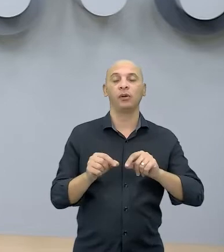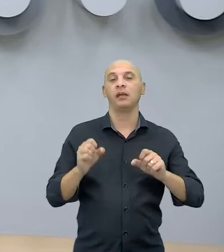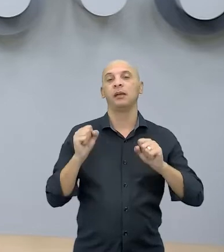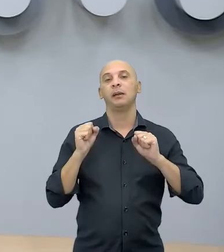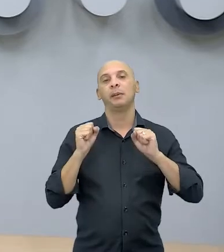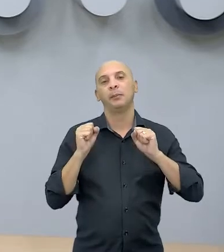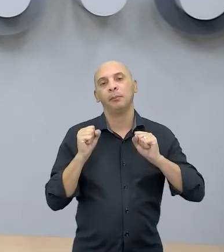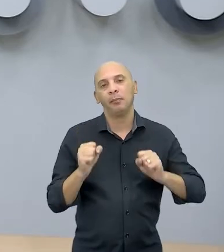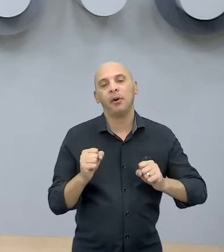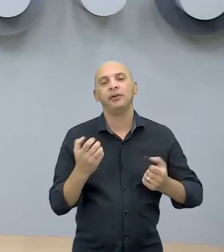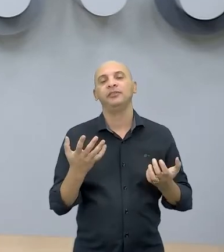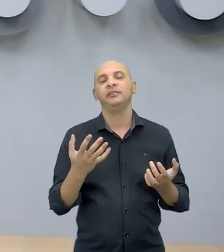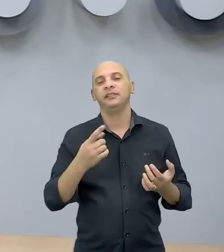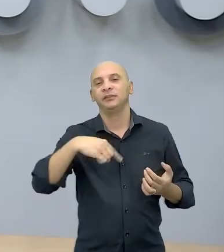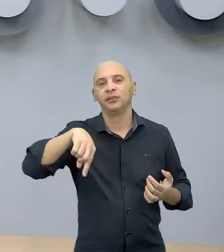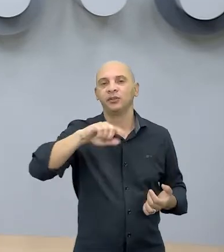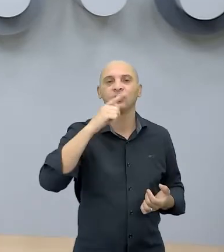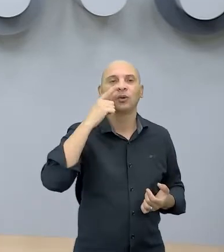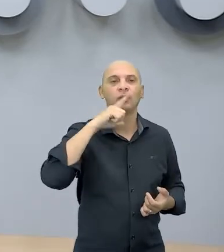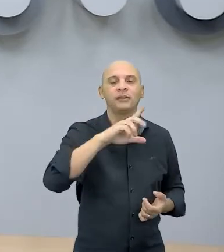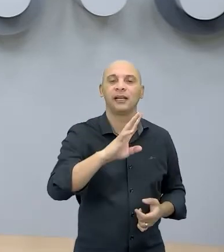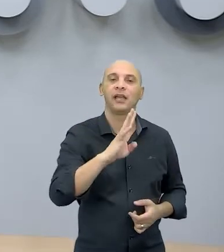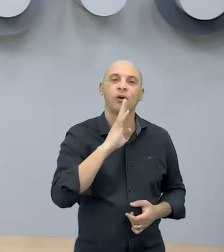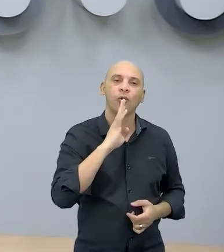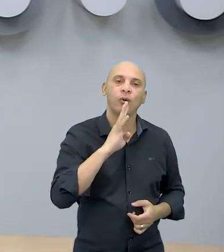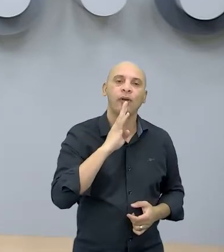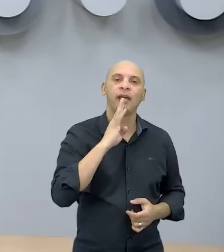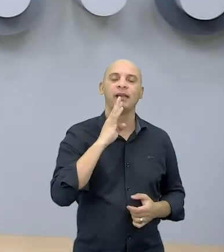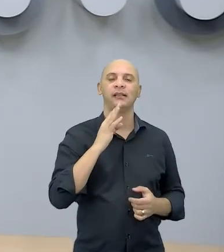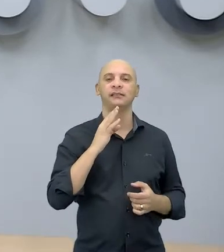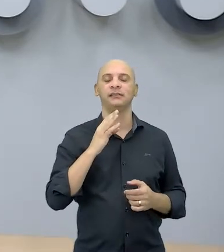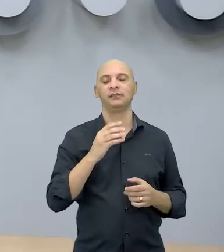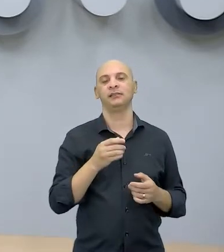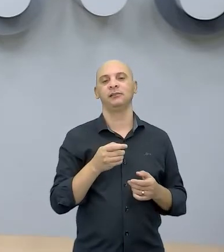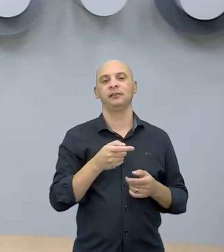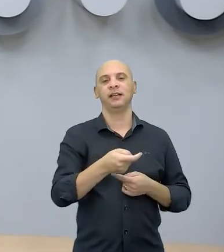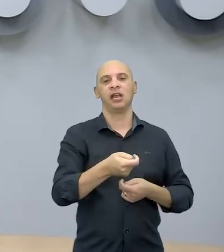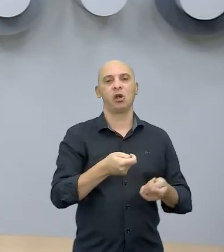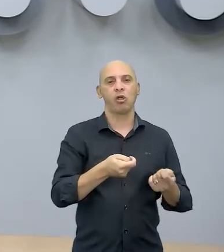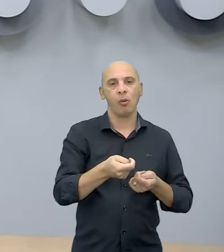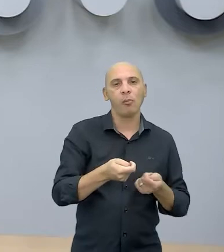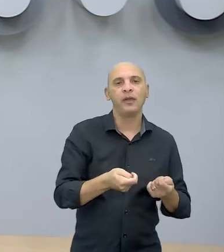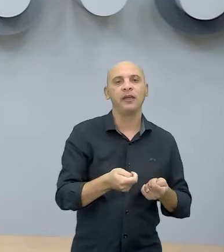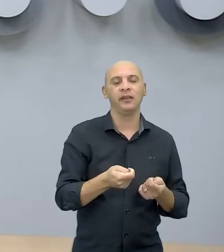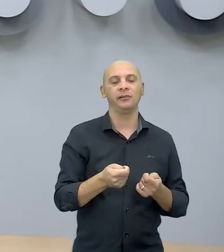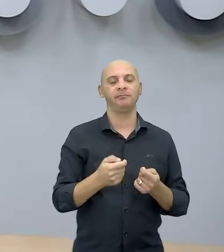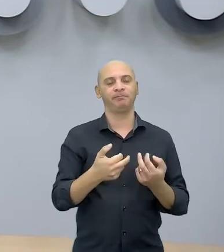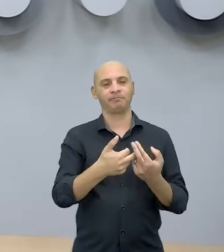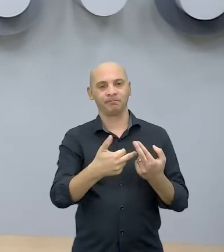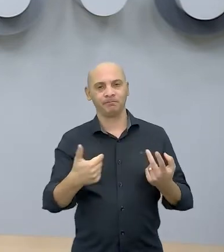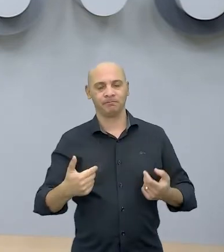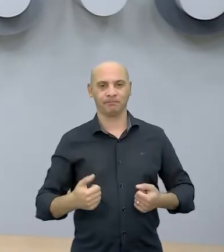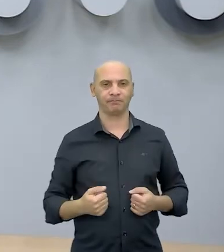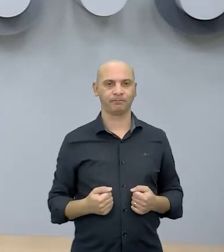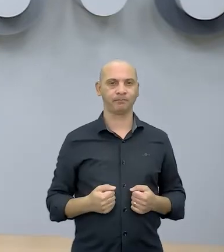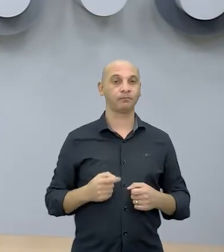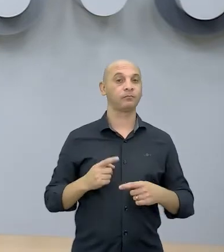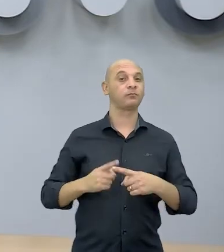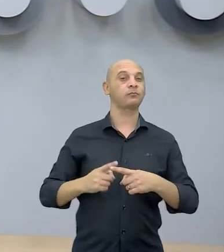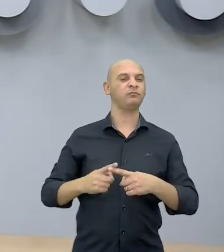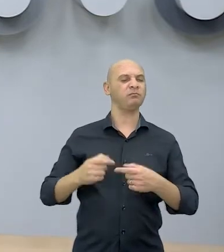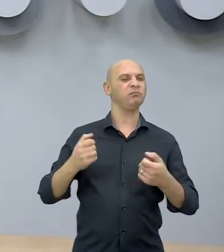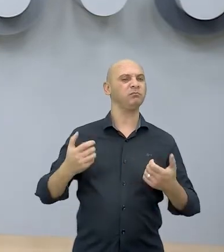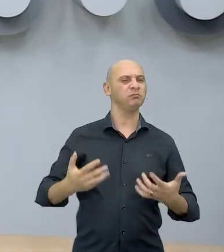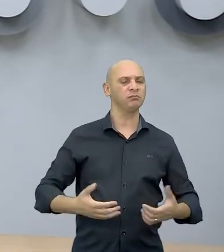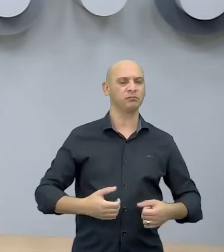podendo conhecer a economia e seus meandros, os meandros do seu funcionamento. Por quê? Porque